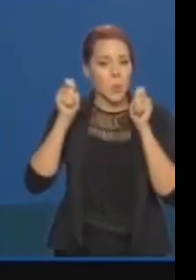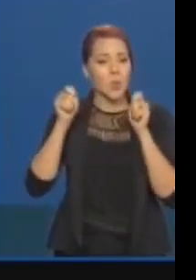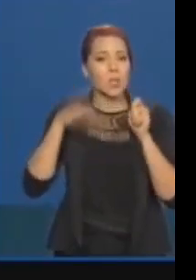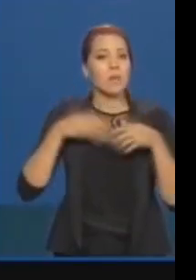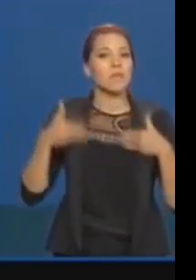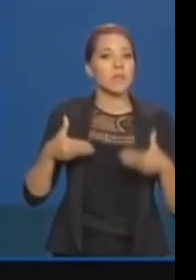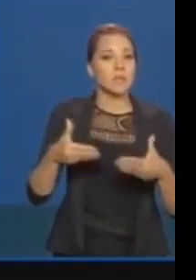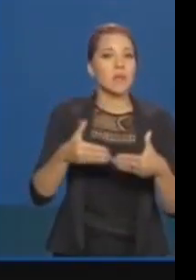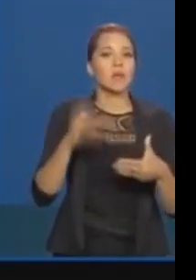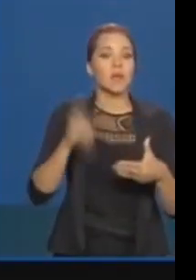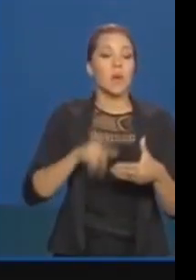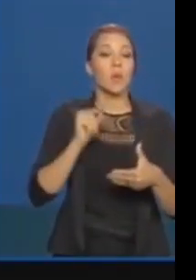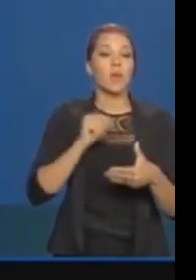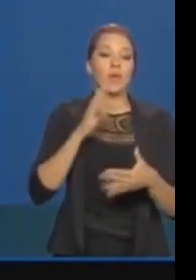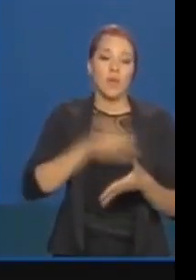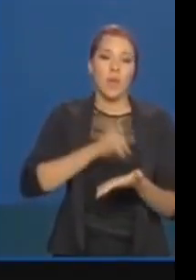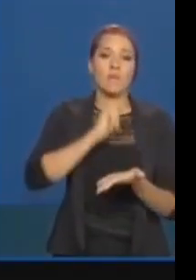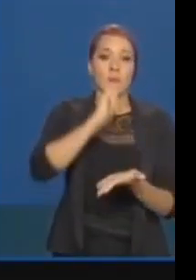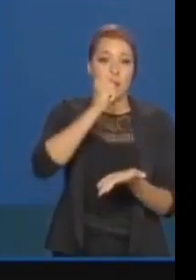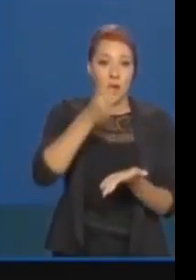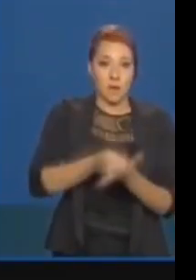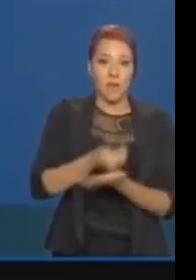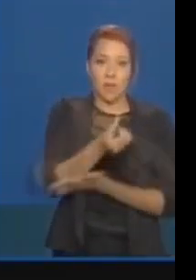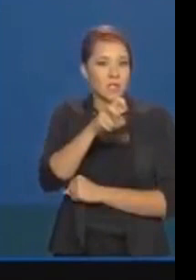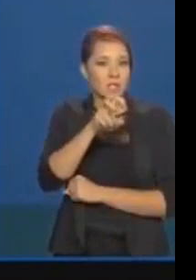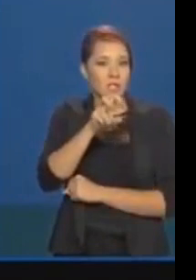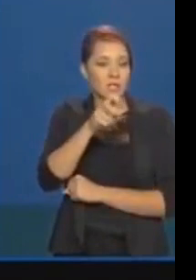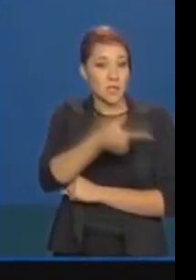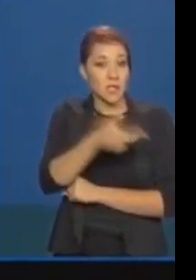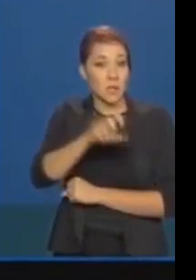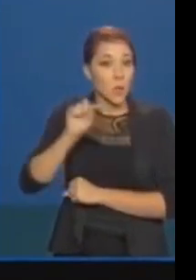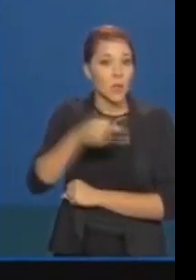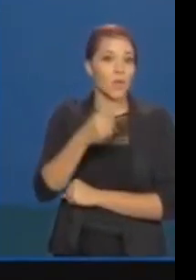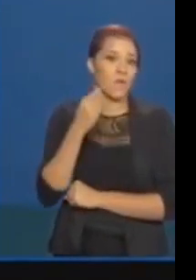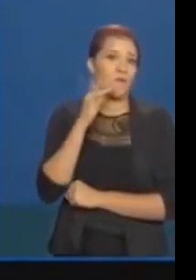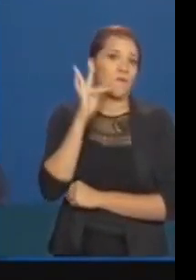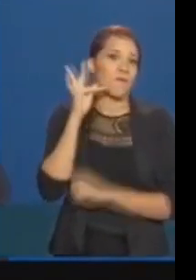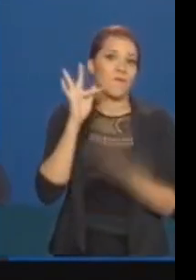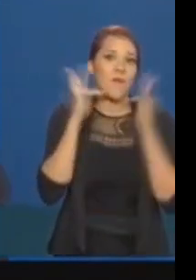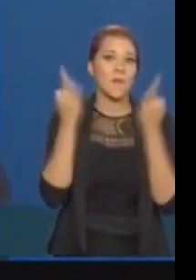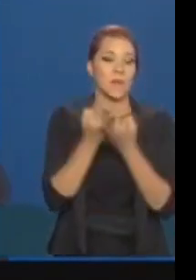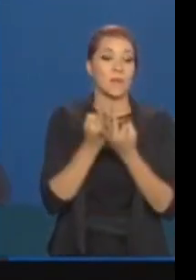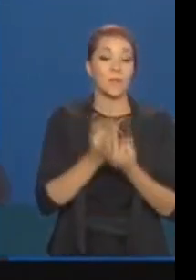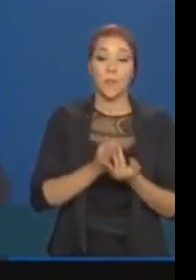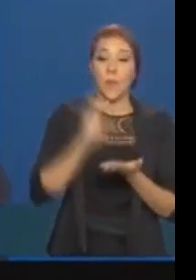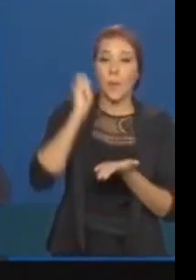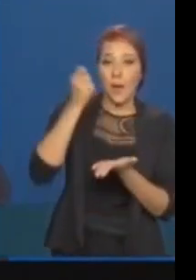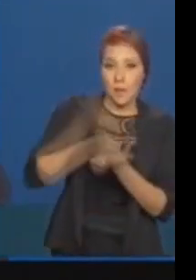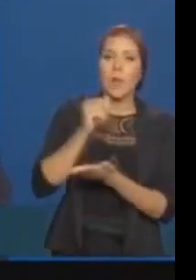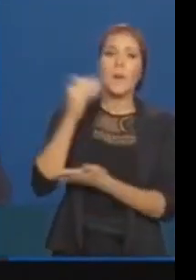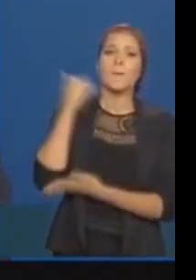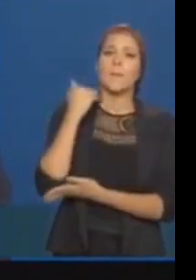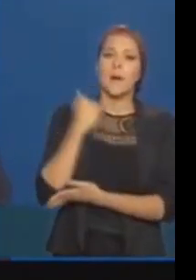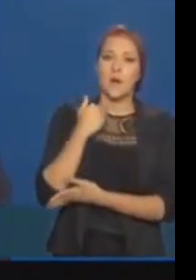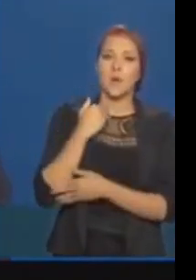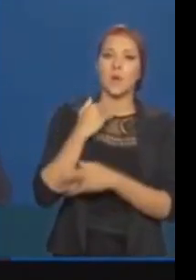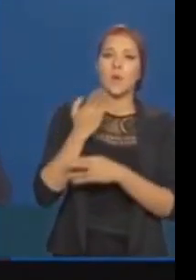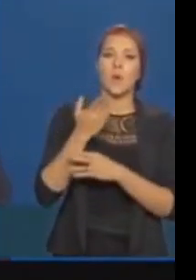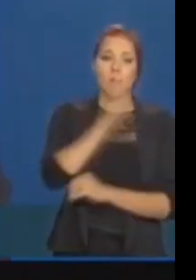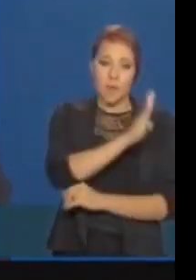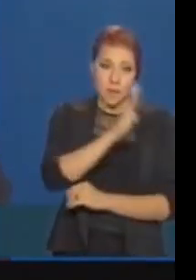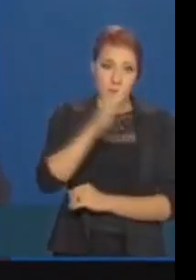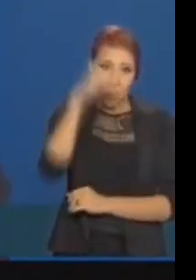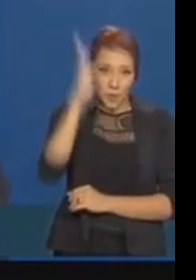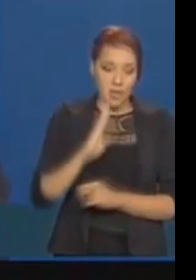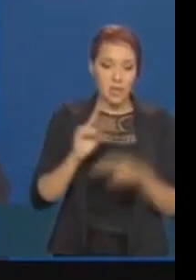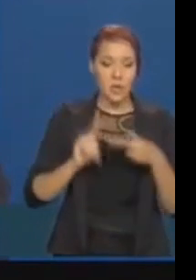a operação para o pagamento dos R$ 600. Segundo a lei, o pagamento será pelos bancos federais: Banco do Brasil,